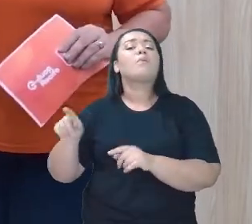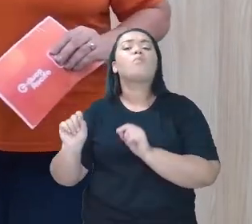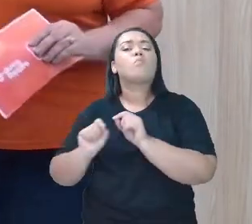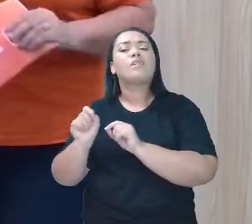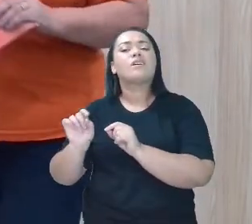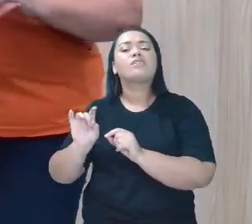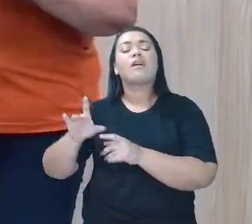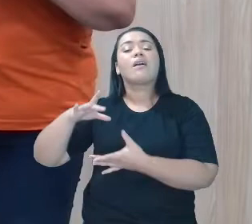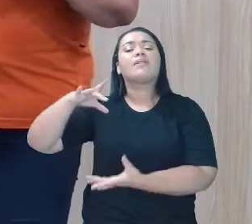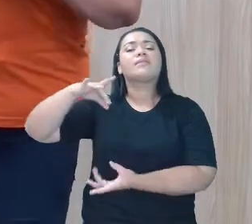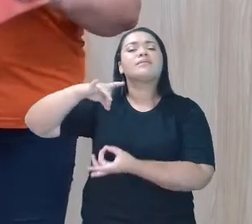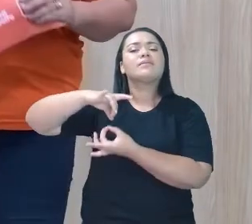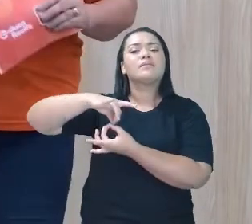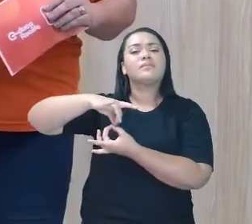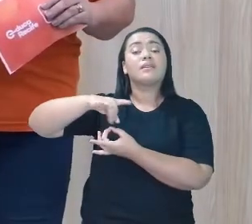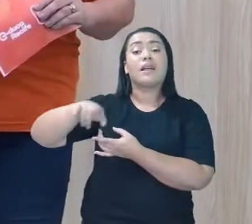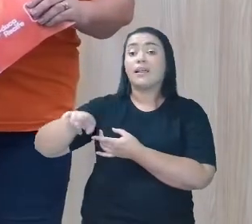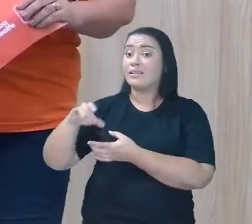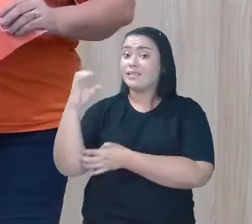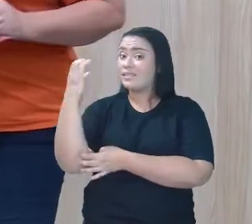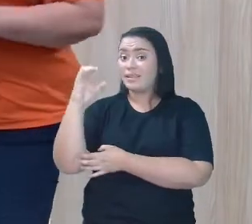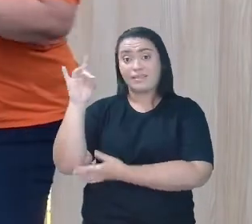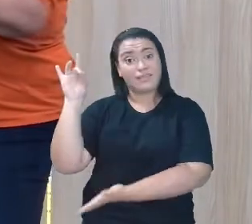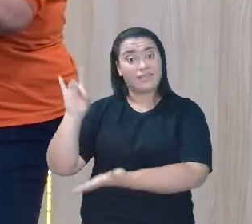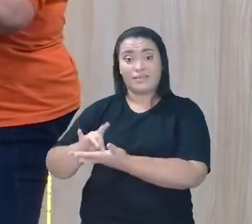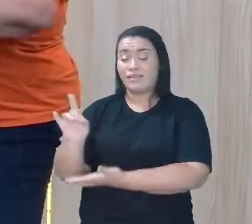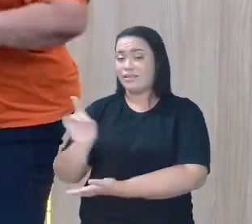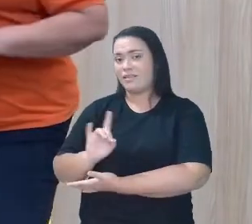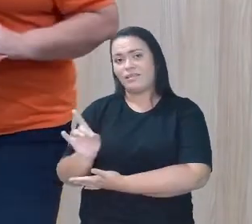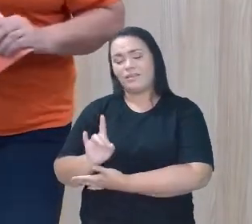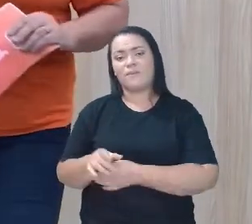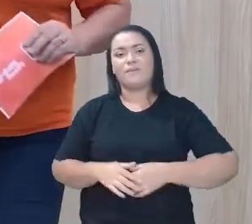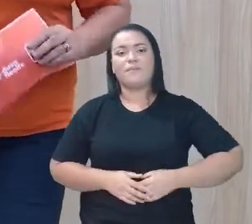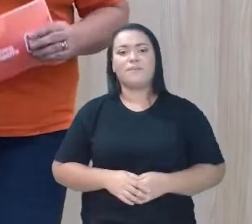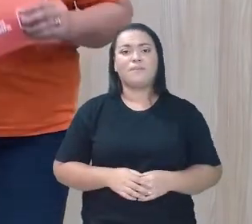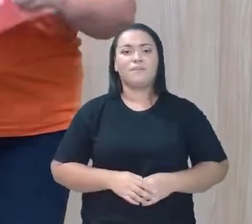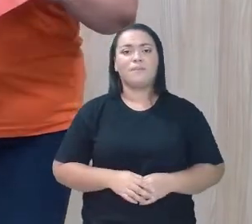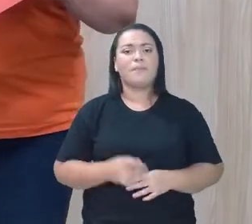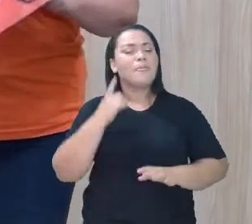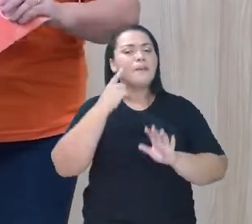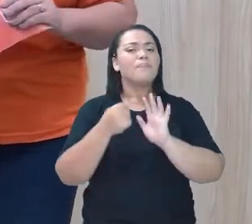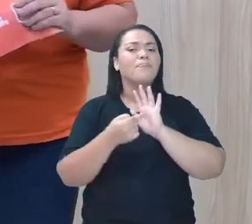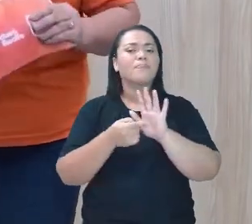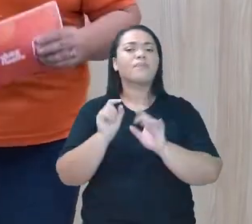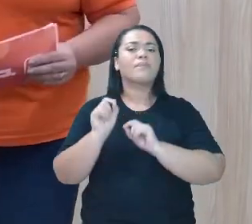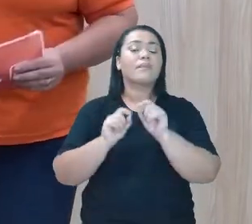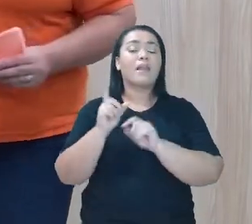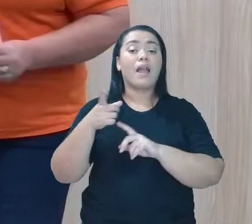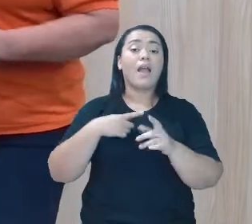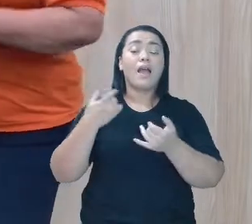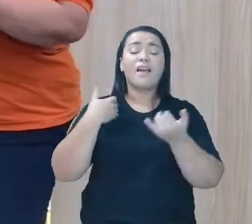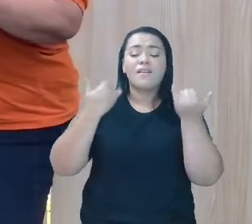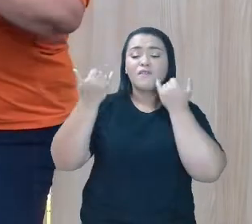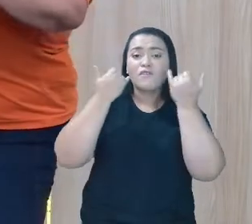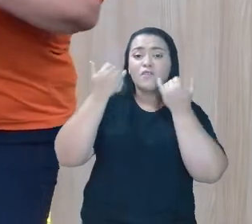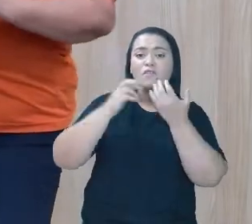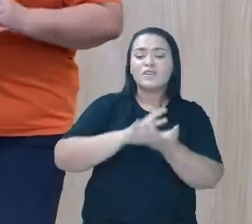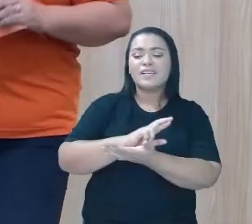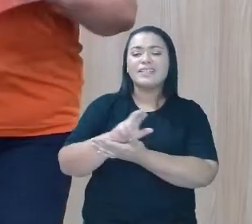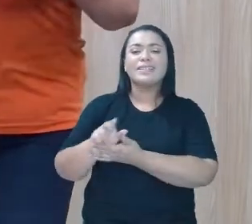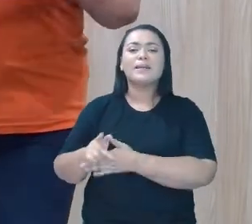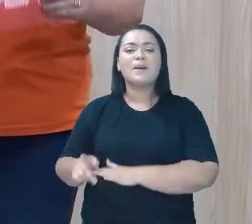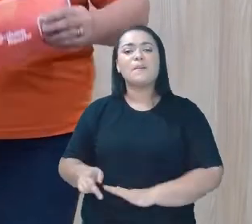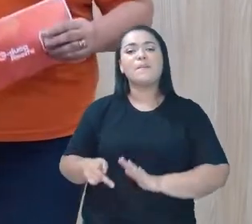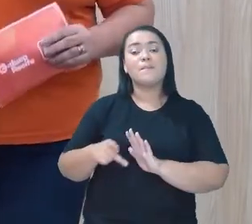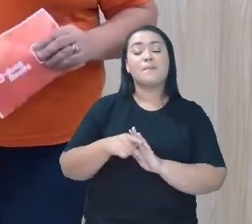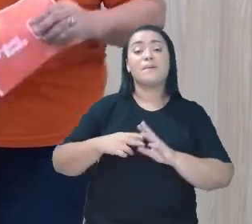é uma ciência, né? Ela está demonstrando aí para a gente uma série de informações e